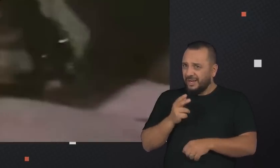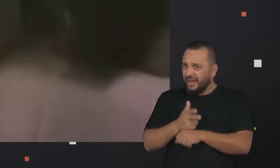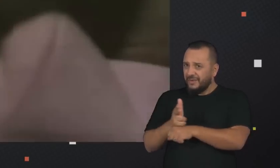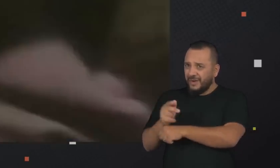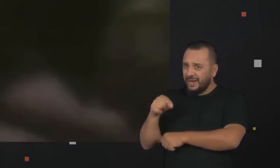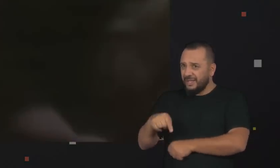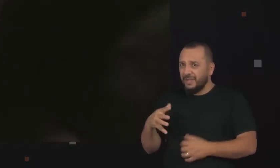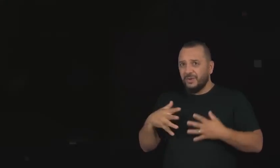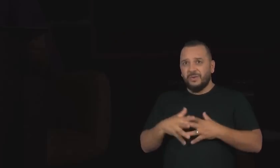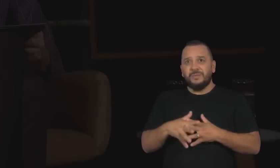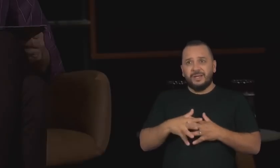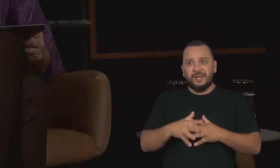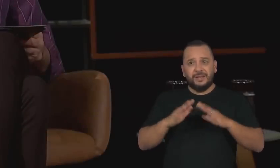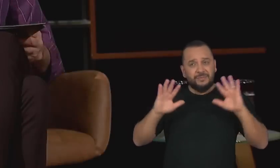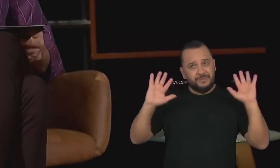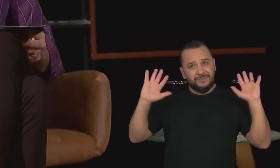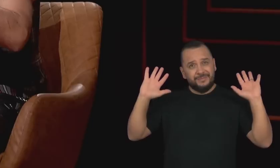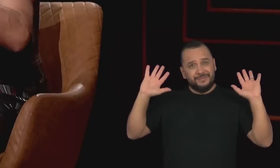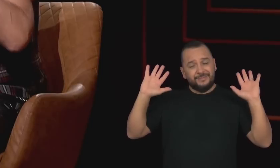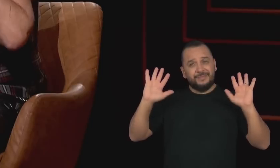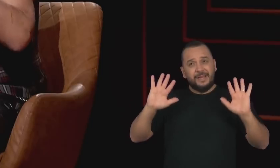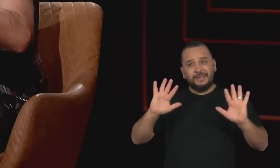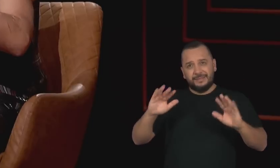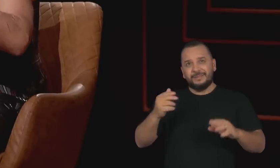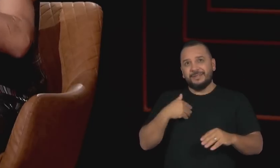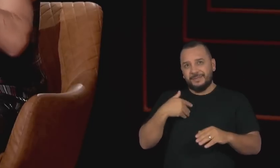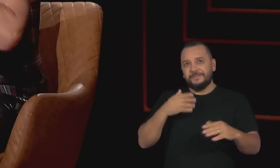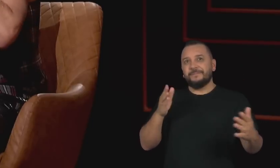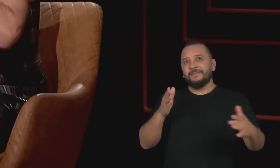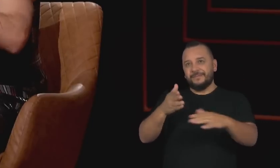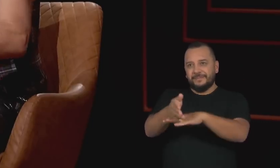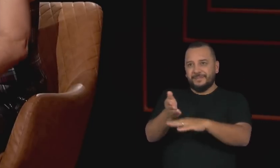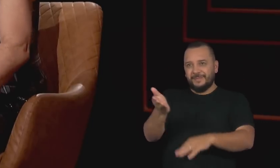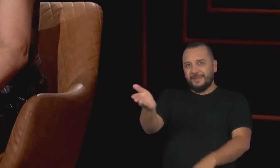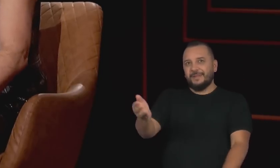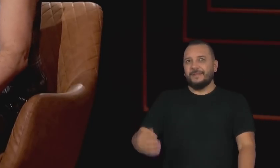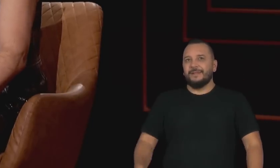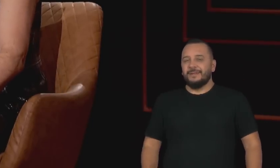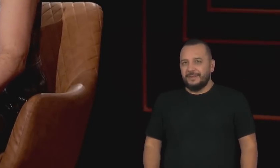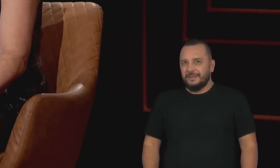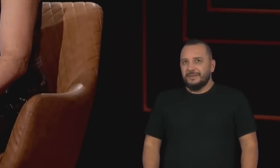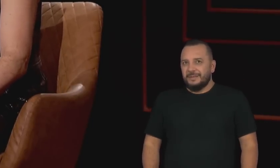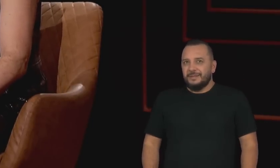ser complicado. Mas, quando eu entrei lá,